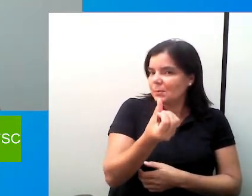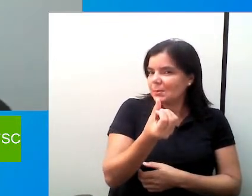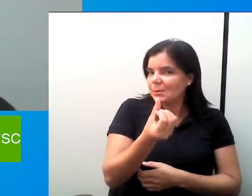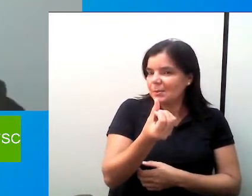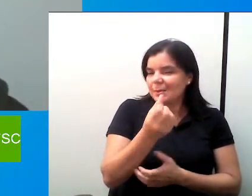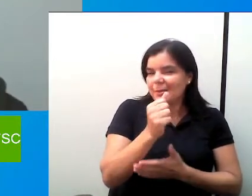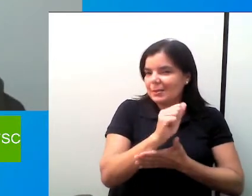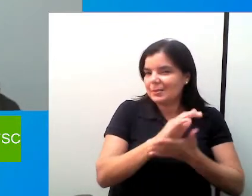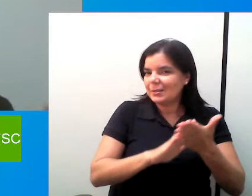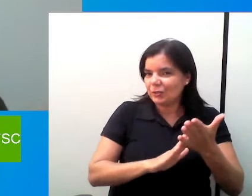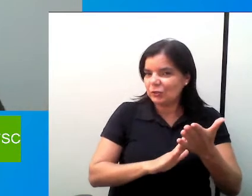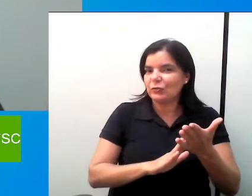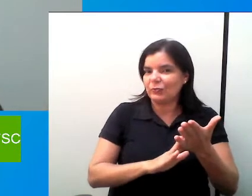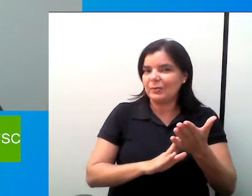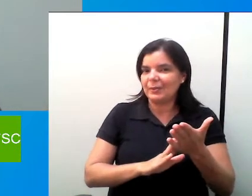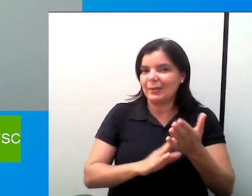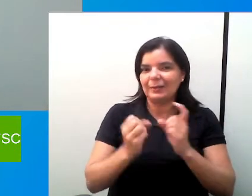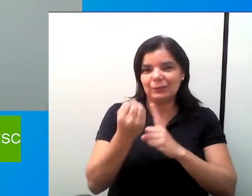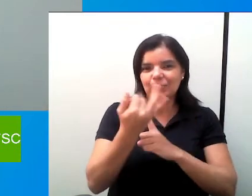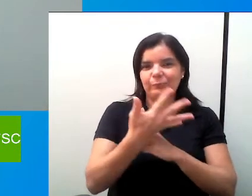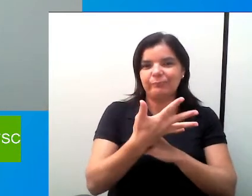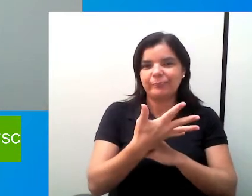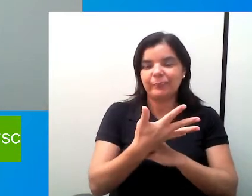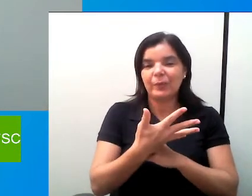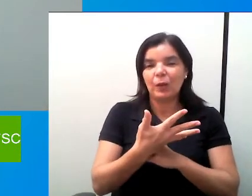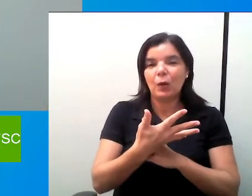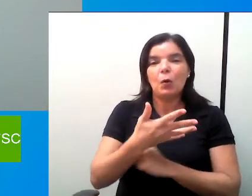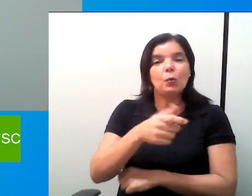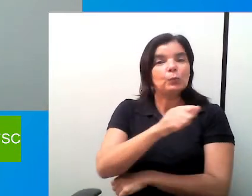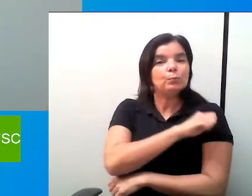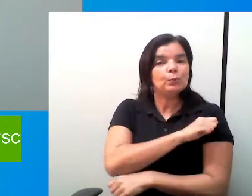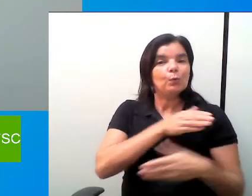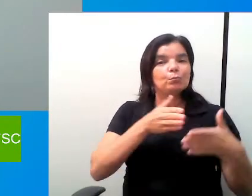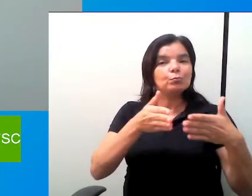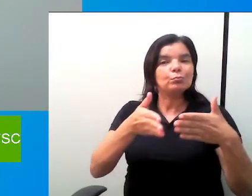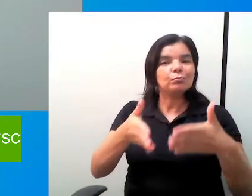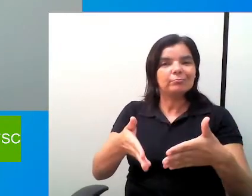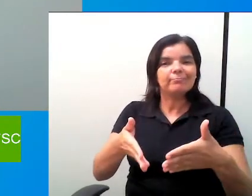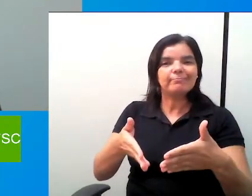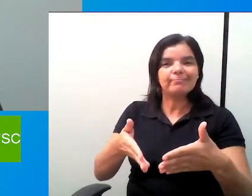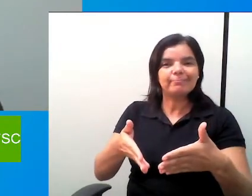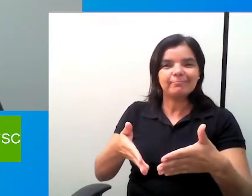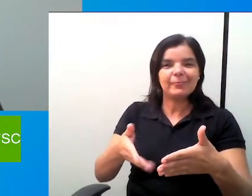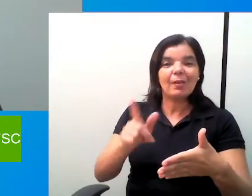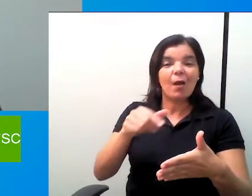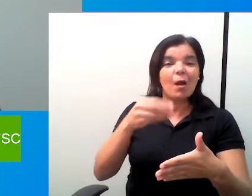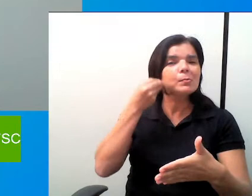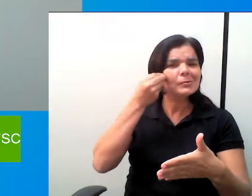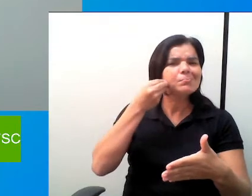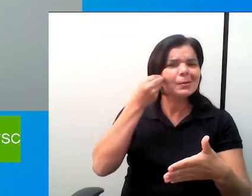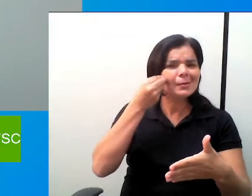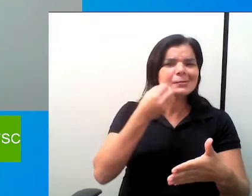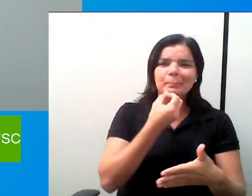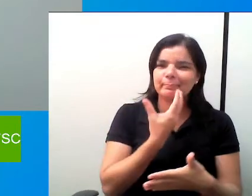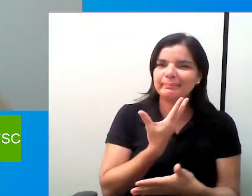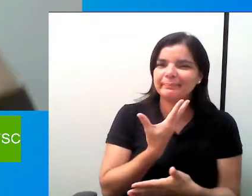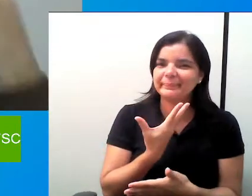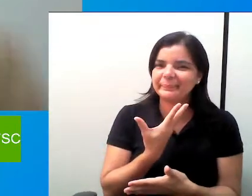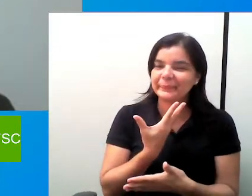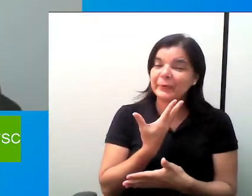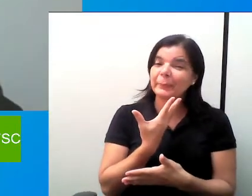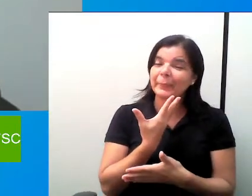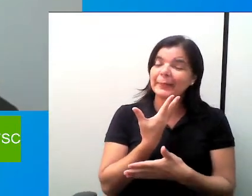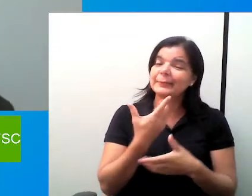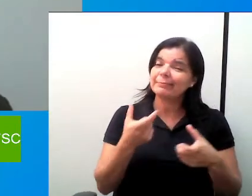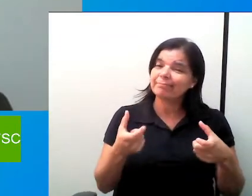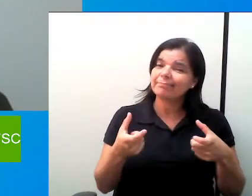extensão. A gente acredita que, quando os alunos chegam, é uma experiência bacana, mas ainda é pouco produtiva,